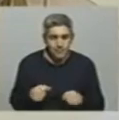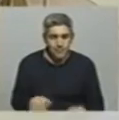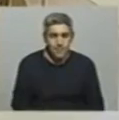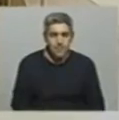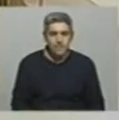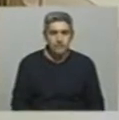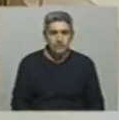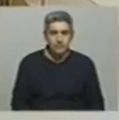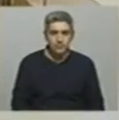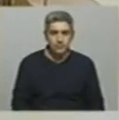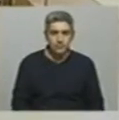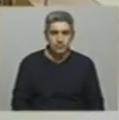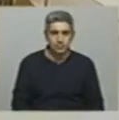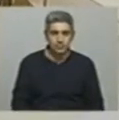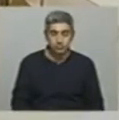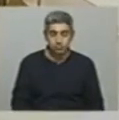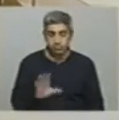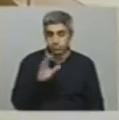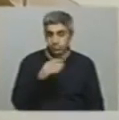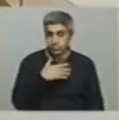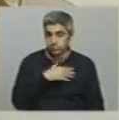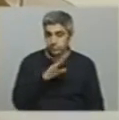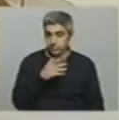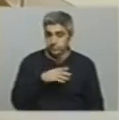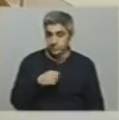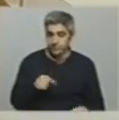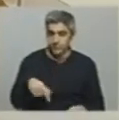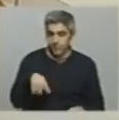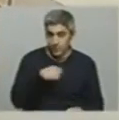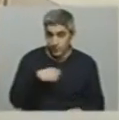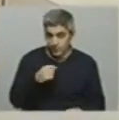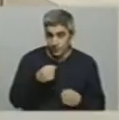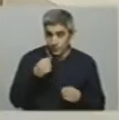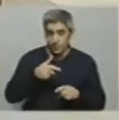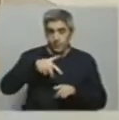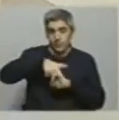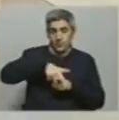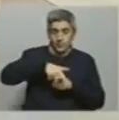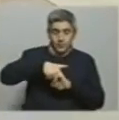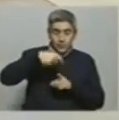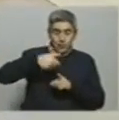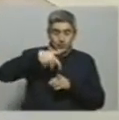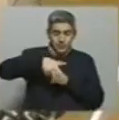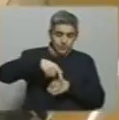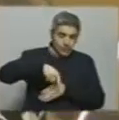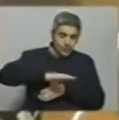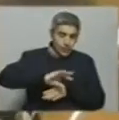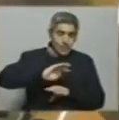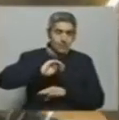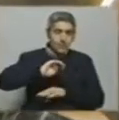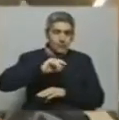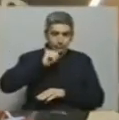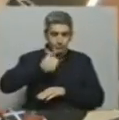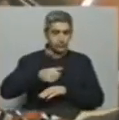a bicheza. Deus, Deus me livre e guarda, é só o que queres, eu digo. Queres dar um giro ao flanista? Deixa que os pés ao chão. Chega agora. Vais ver que